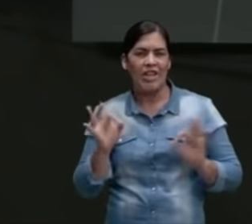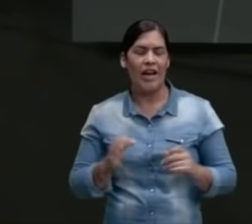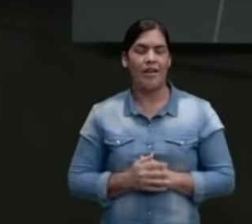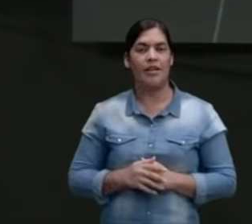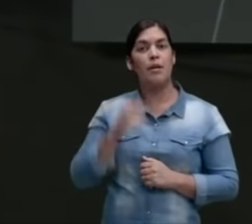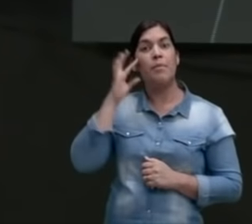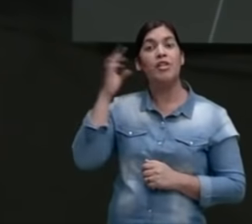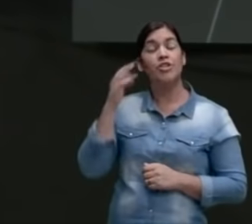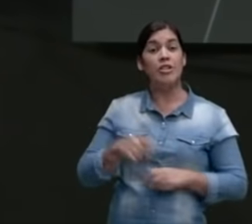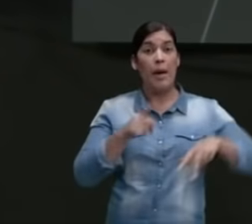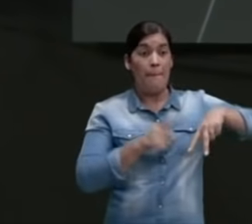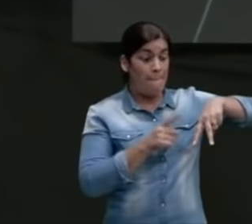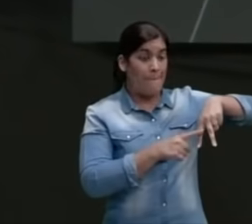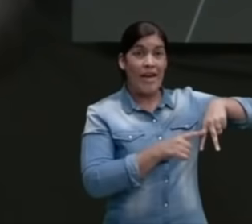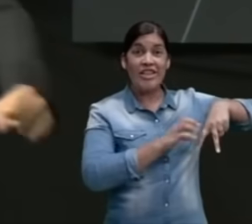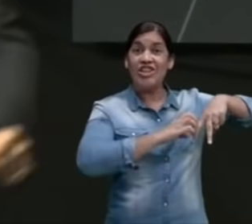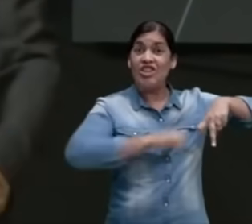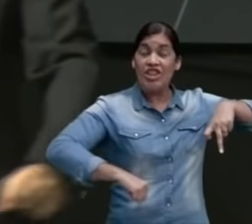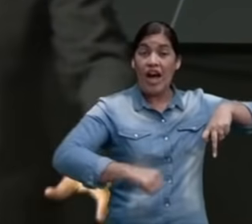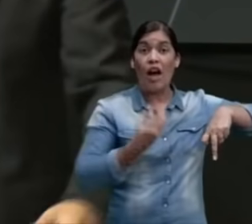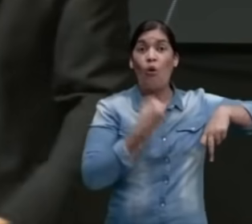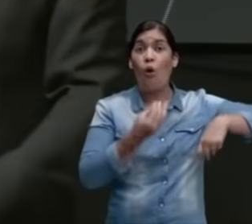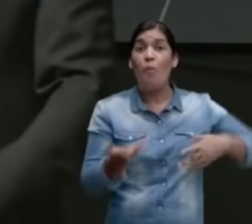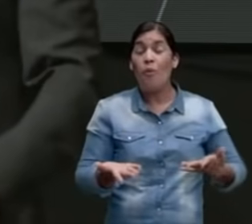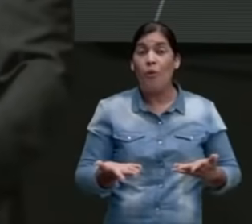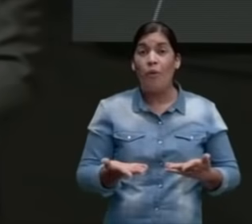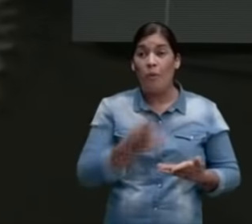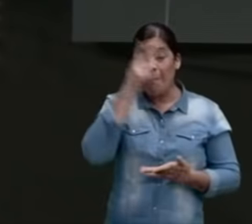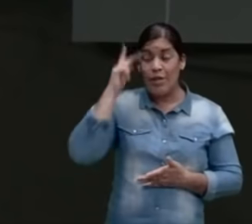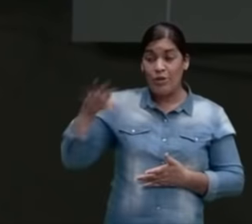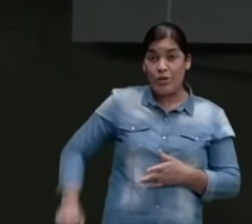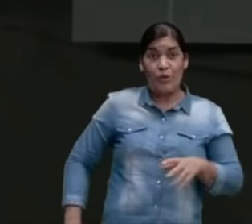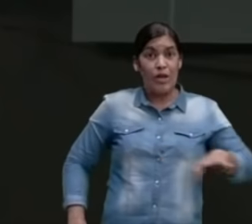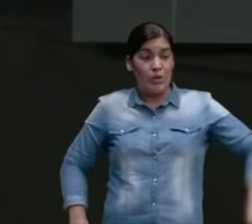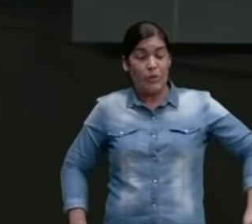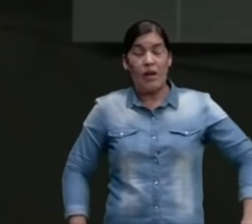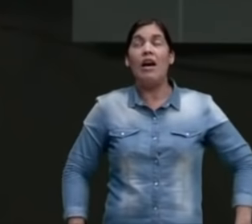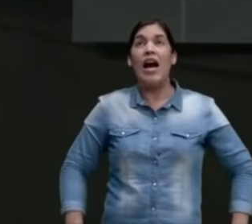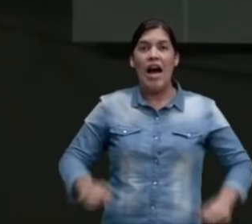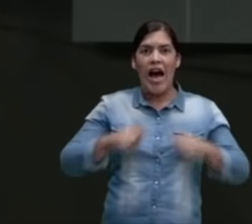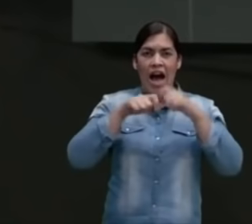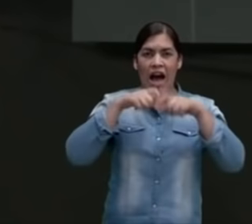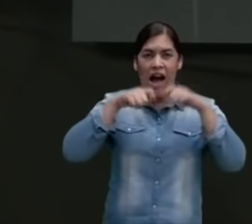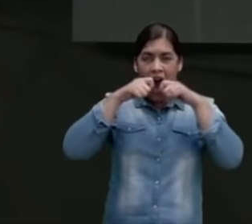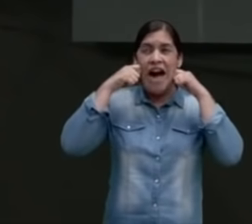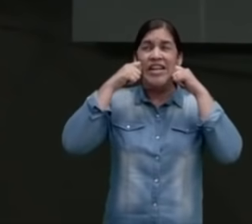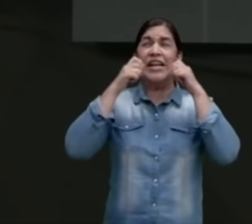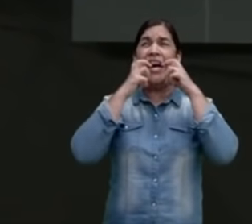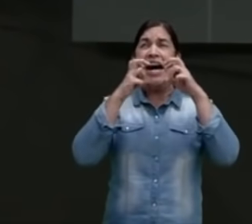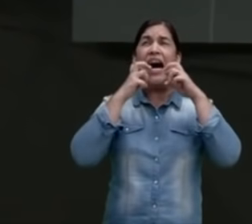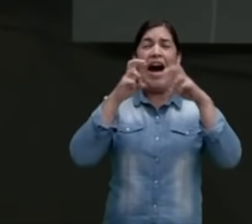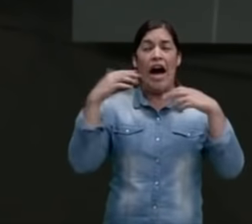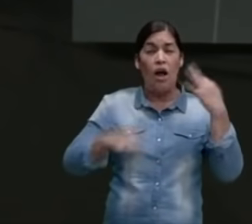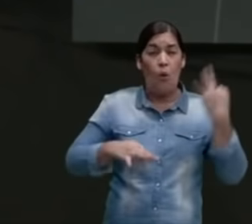uma perna e não tinha o que fazer, era um segurando de cada lado e punha um pano na boca e a pessoa ficava gritando, sabe? Depois